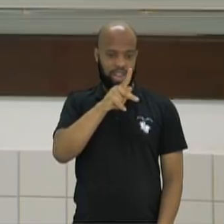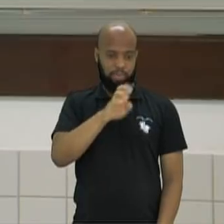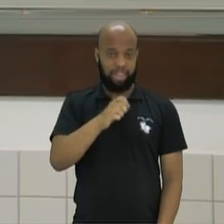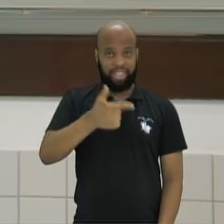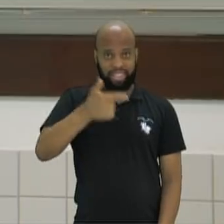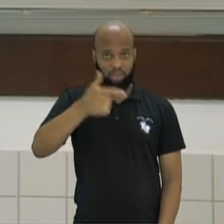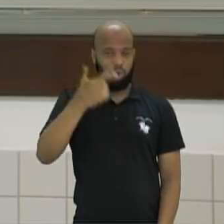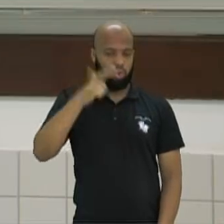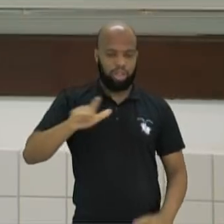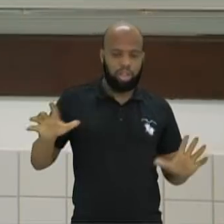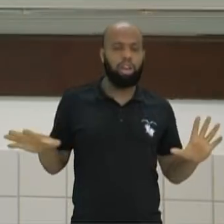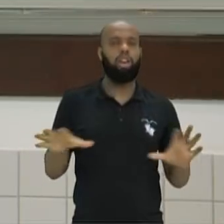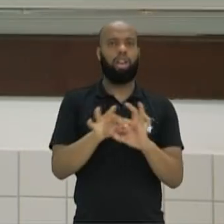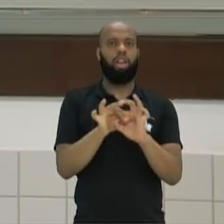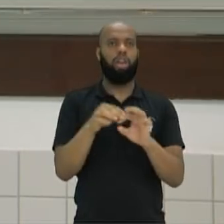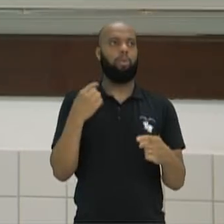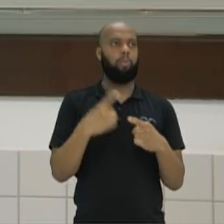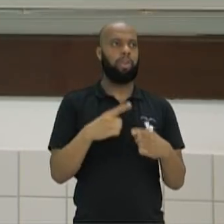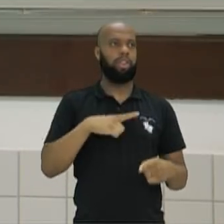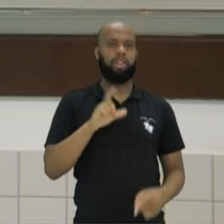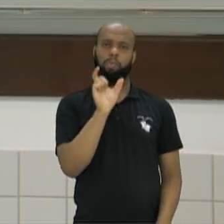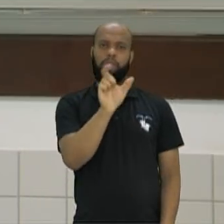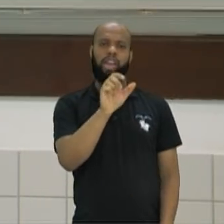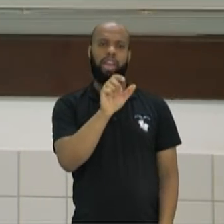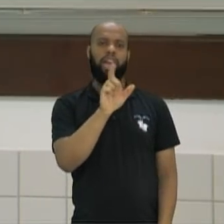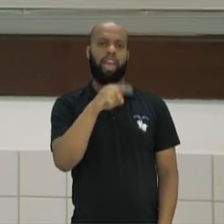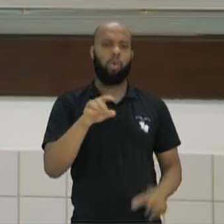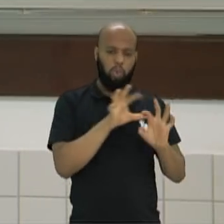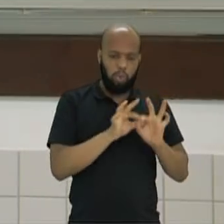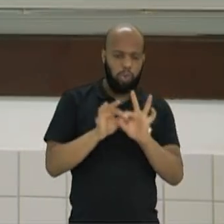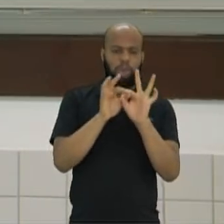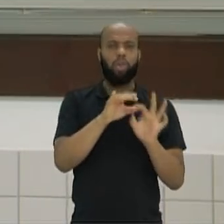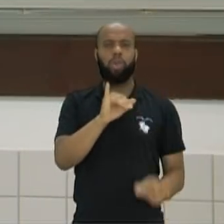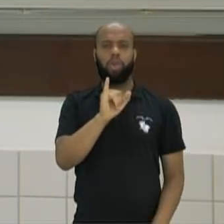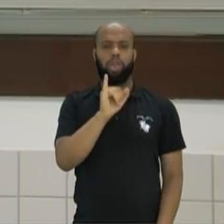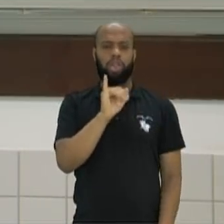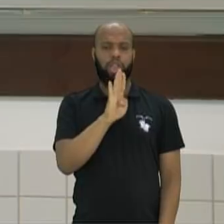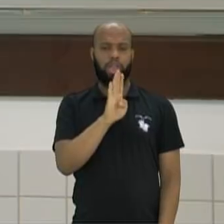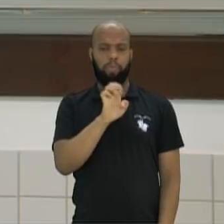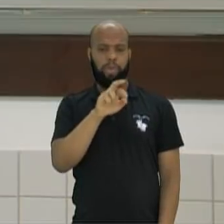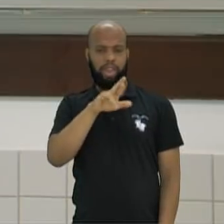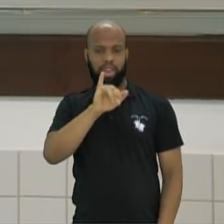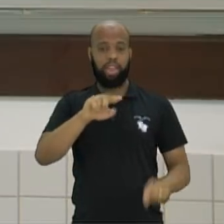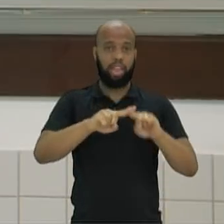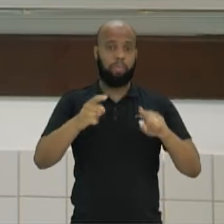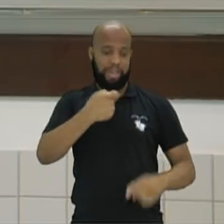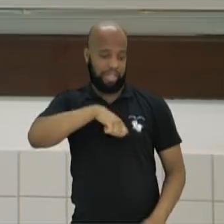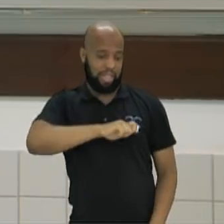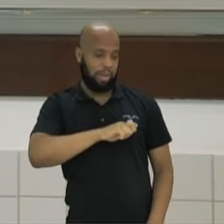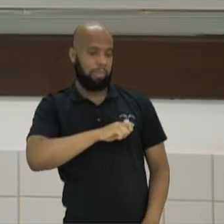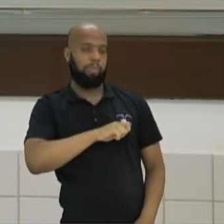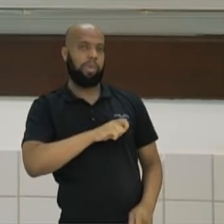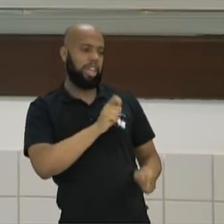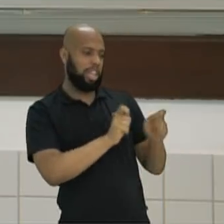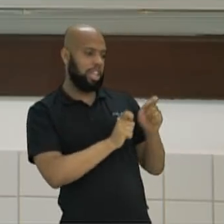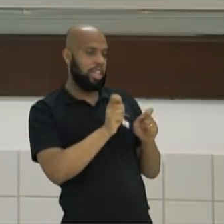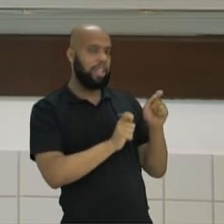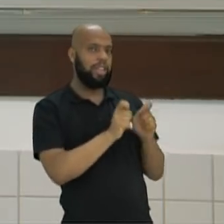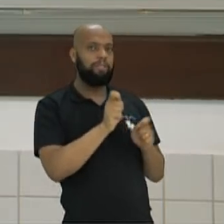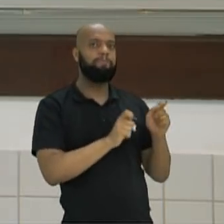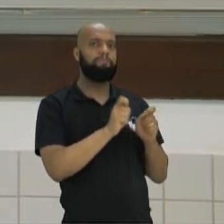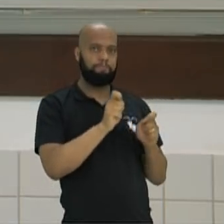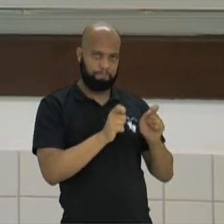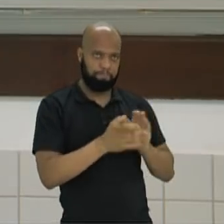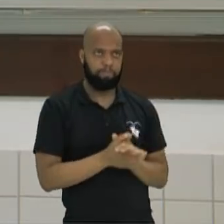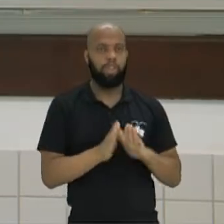uma união, né? Apesar do termo União Ibérica, mas na verdade é a administração da Espanha sobre Portugal, né? Então vocês